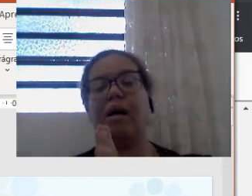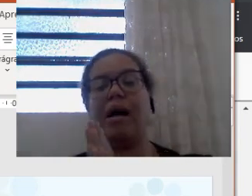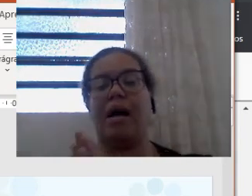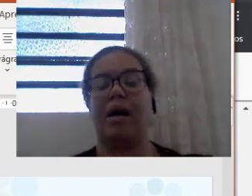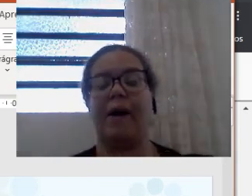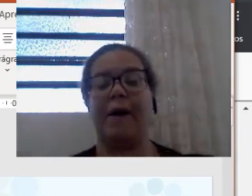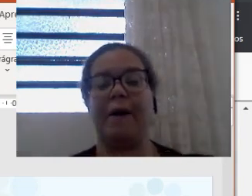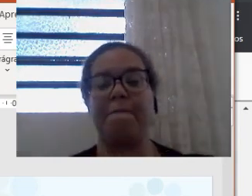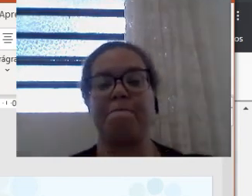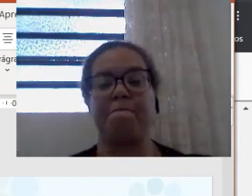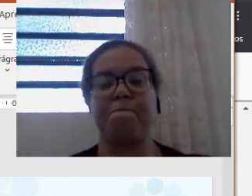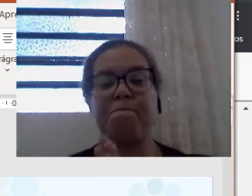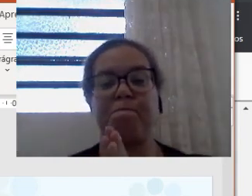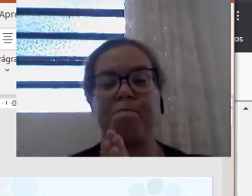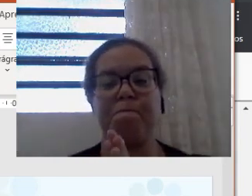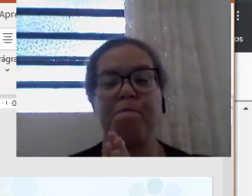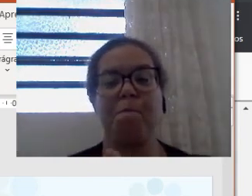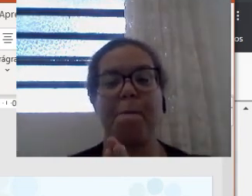alinhar